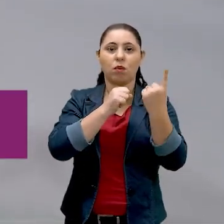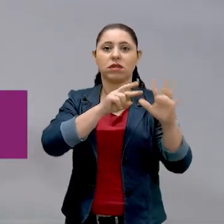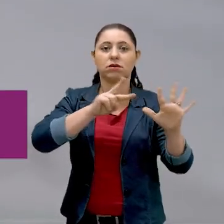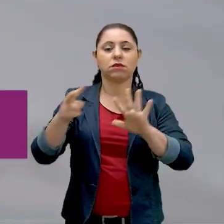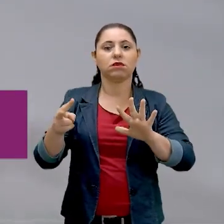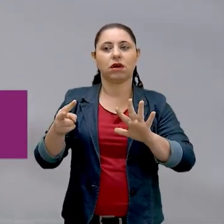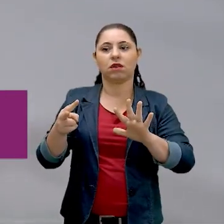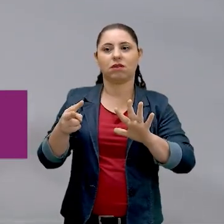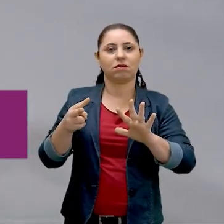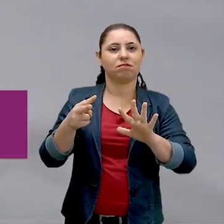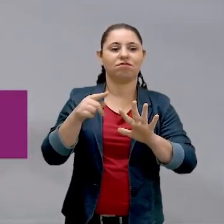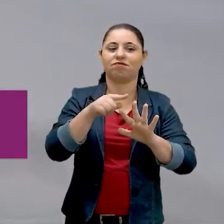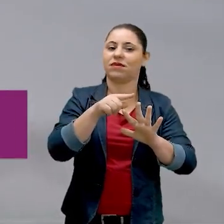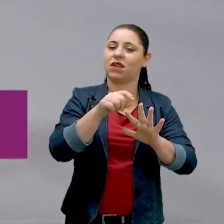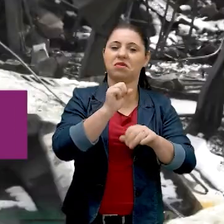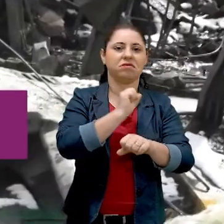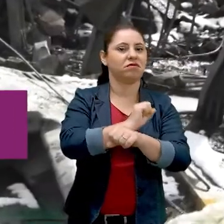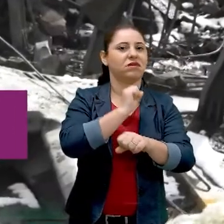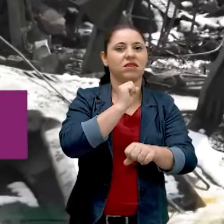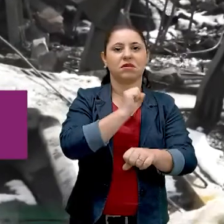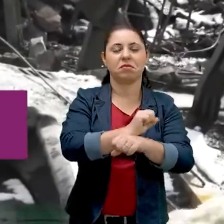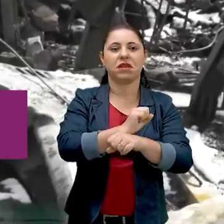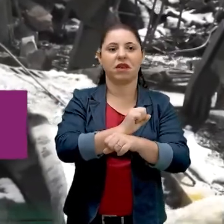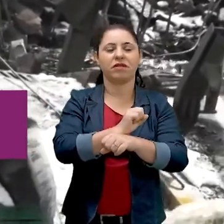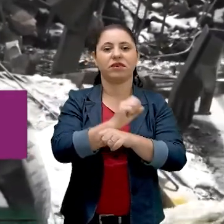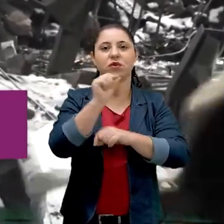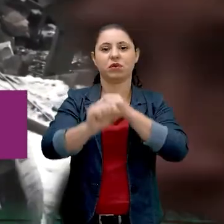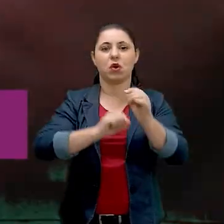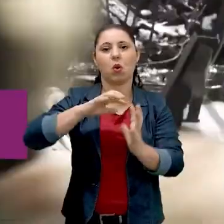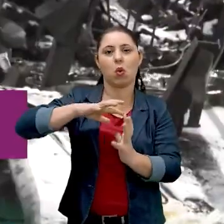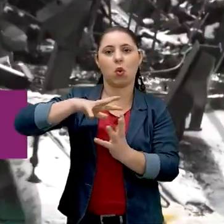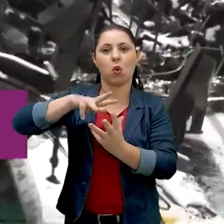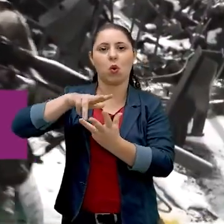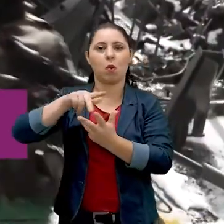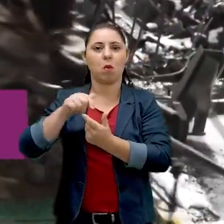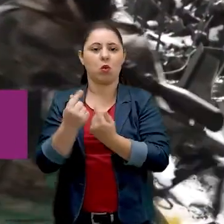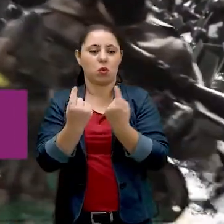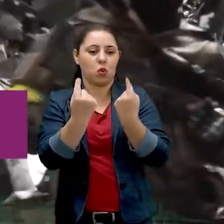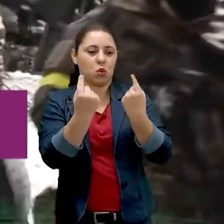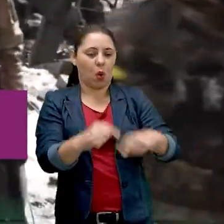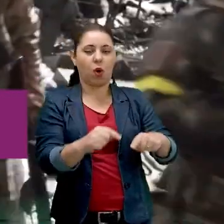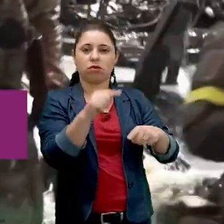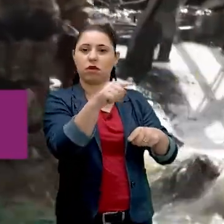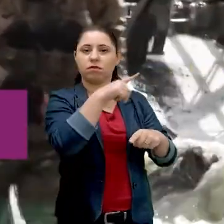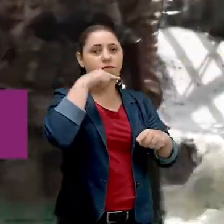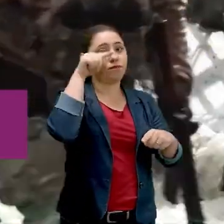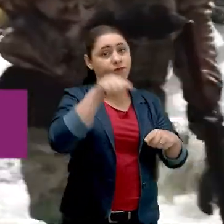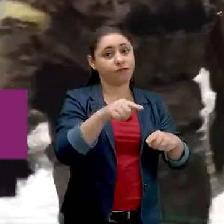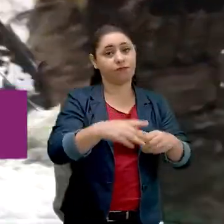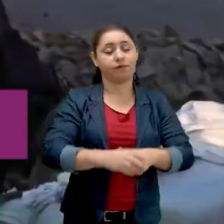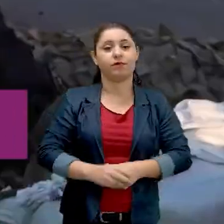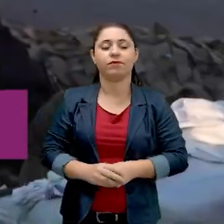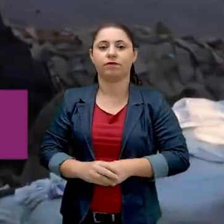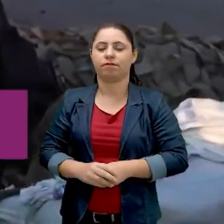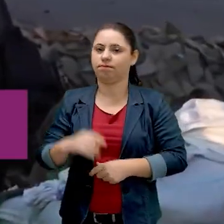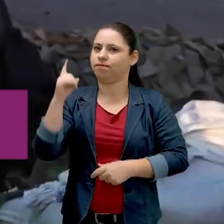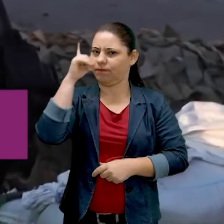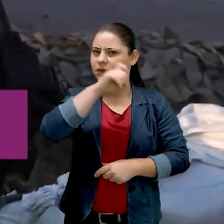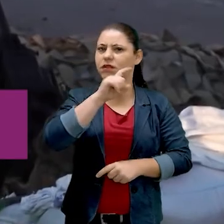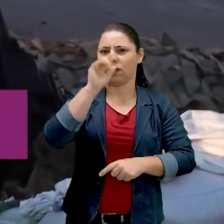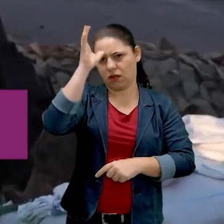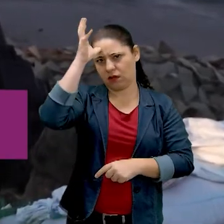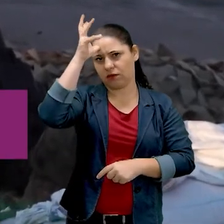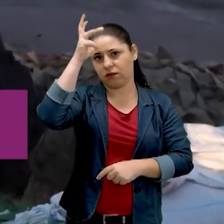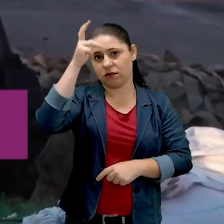essa adesão do Ocidente, sanções, retaliações. Ele não imaginava isso. Eu tenho plena convicção. E dificilmente daria